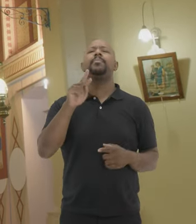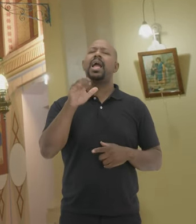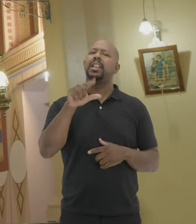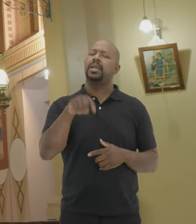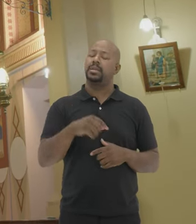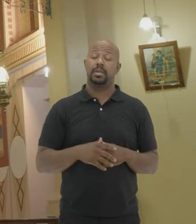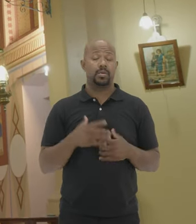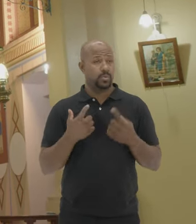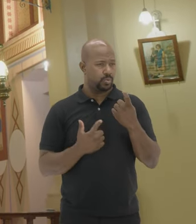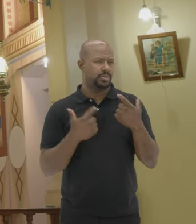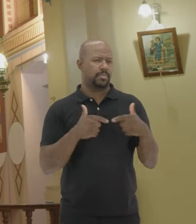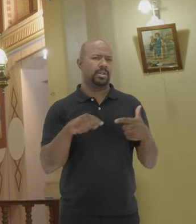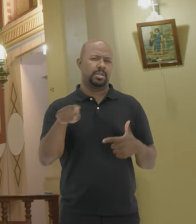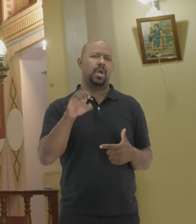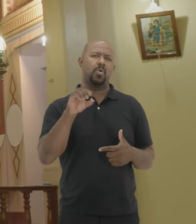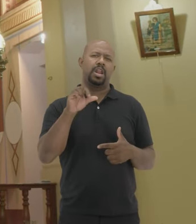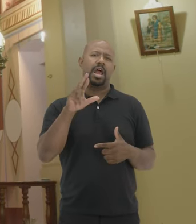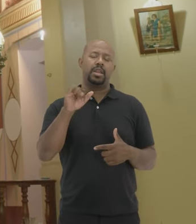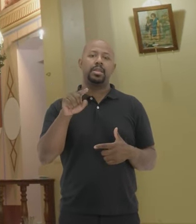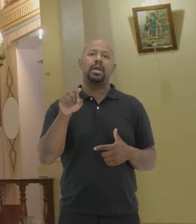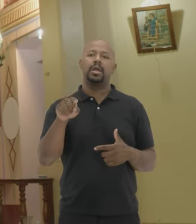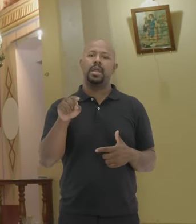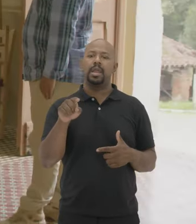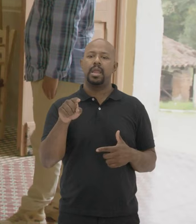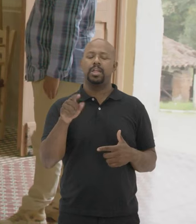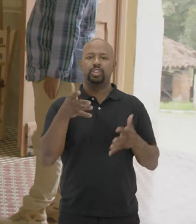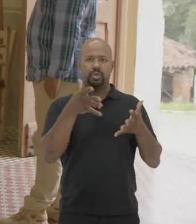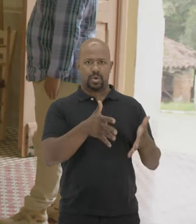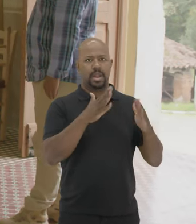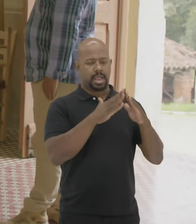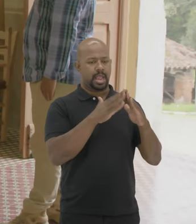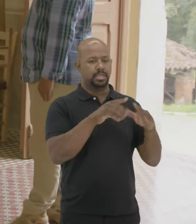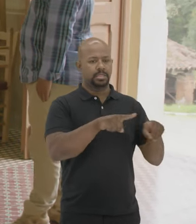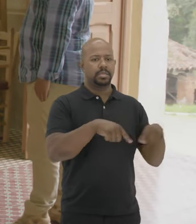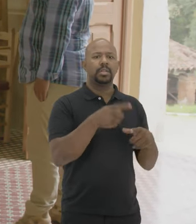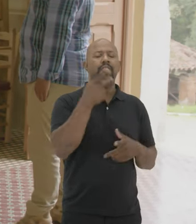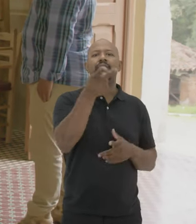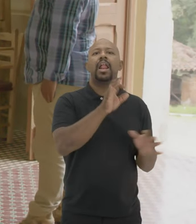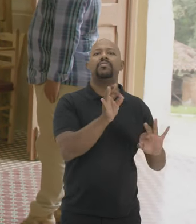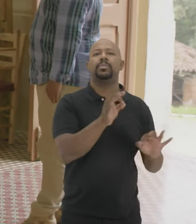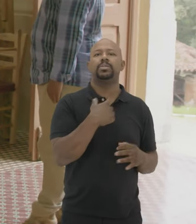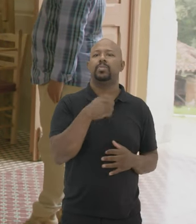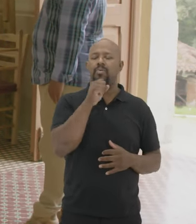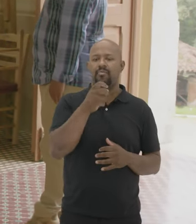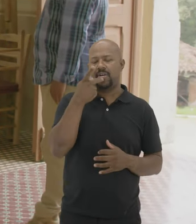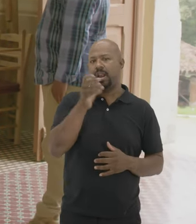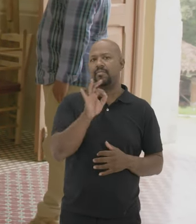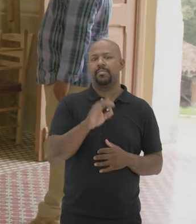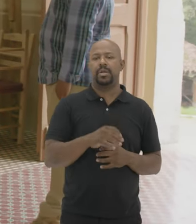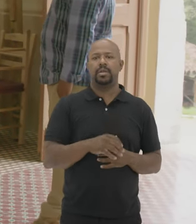dos trabalhadores ali da olaria, né, chegou na casa ali, no quarto, né? E ele não falava mais, meu avô não falava